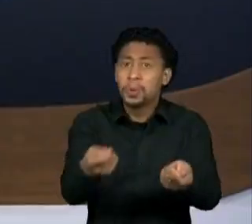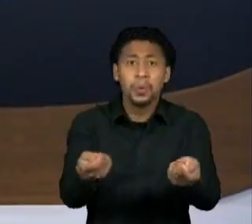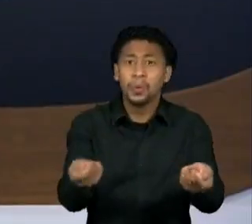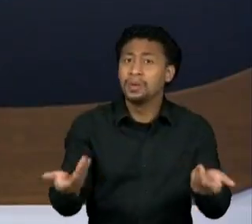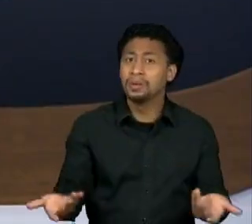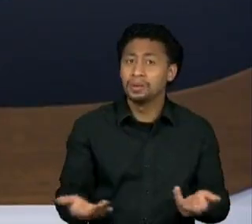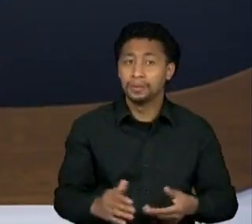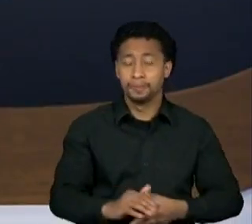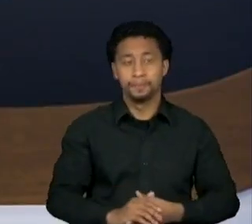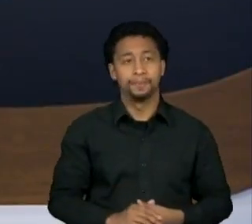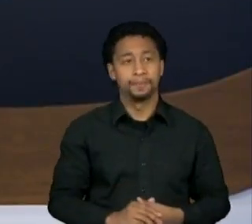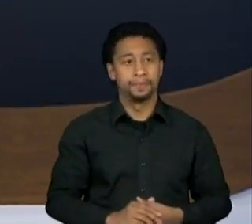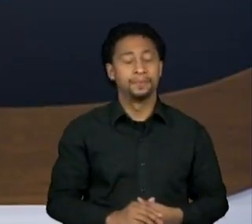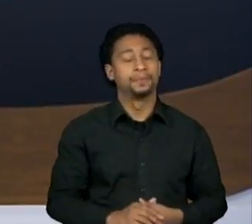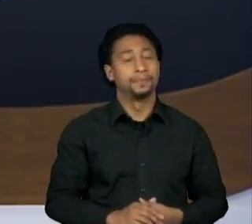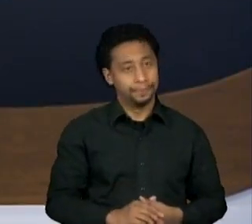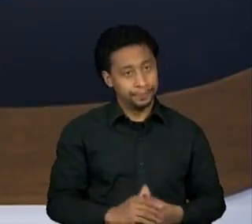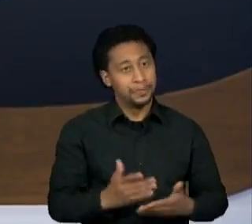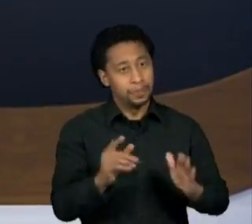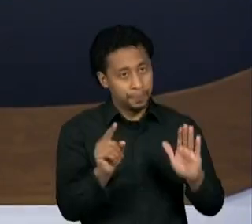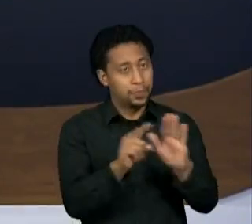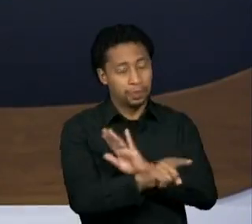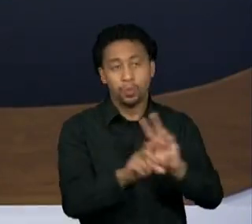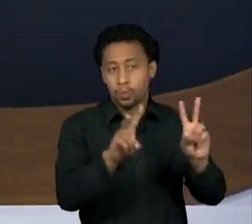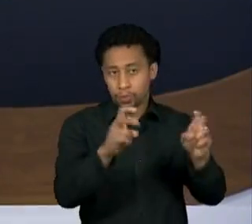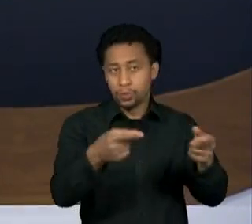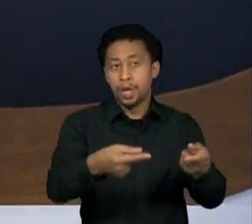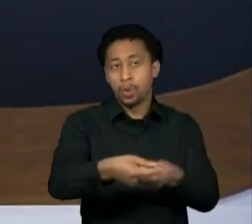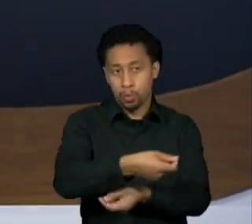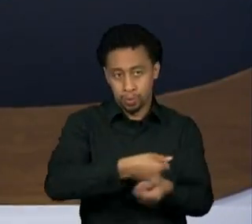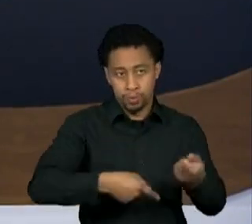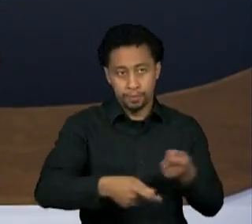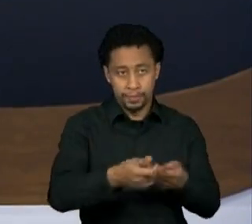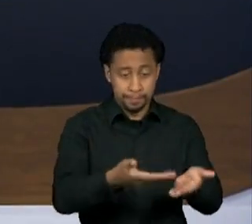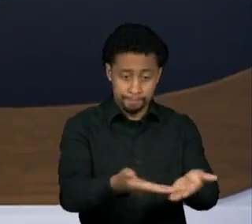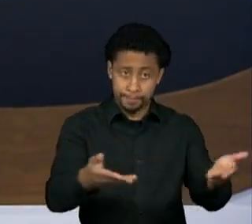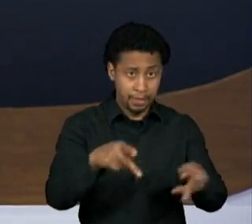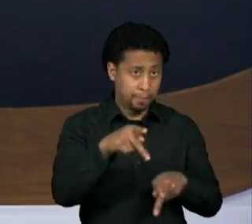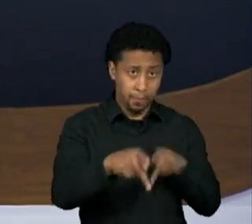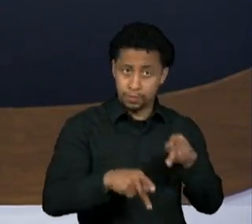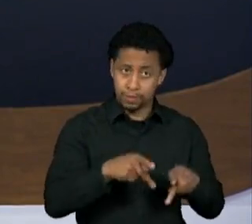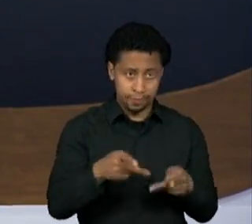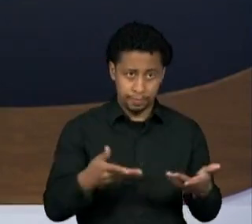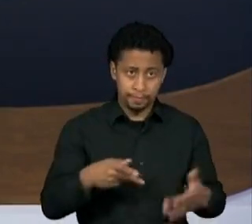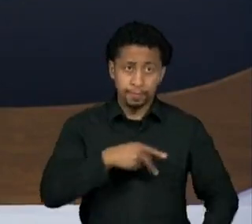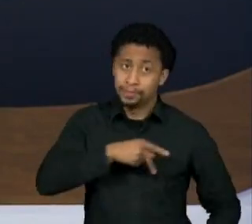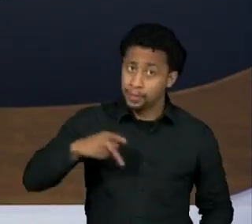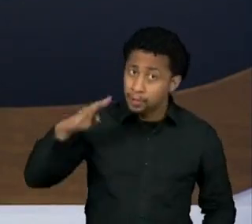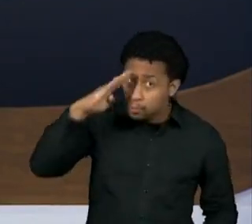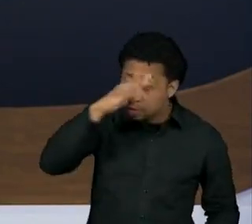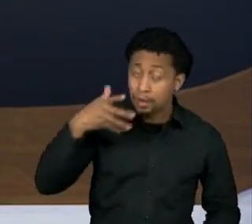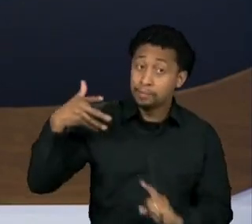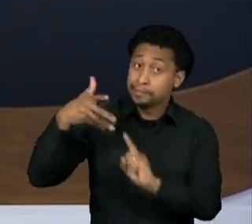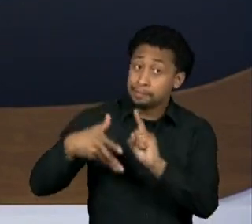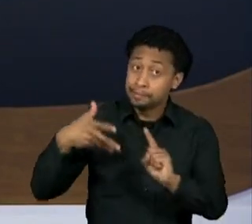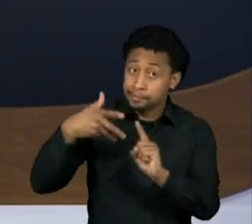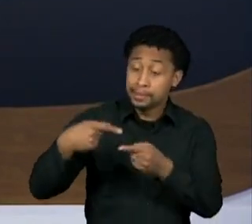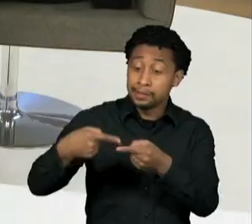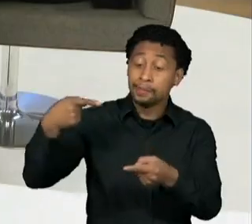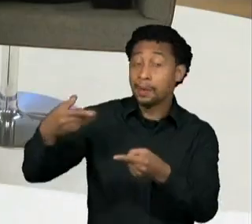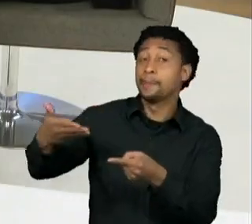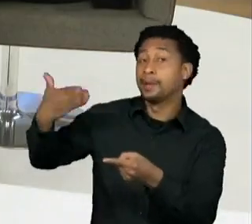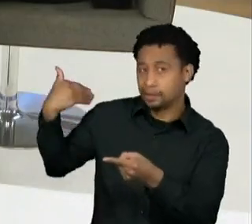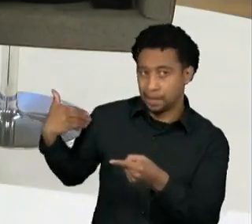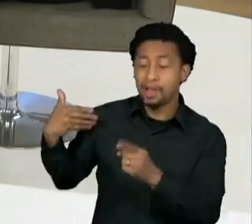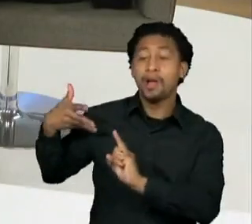Oi gente trazendo pra economia que o povo vivência né no dia a dia o presidente da república disse na semana passada que a gente não vê